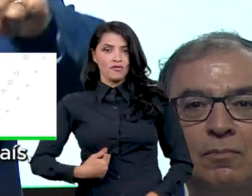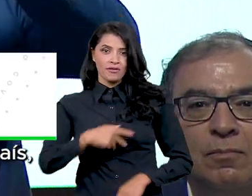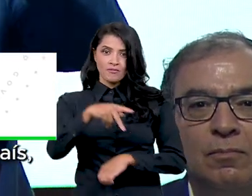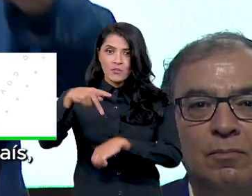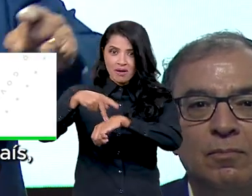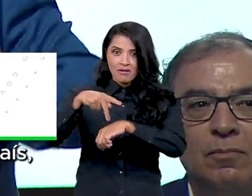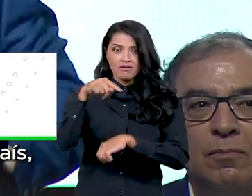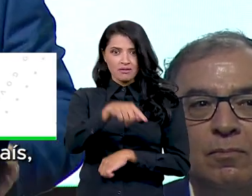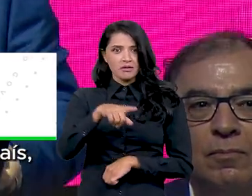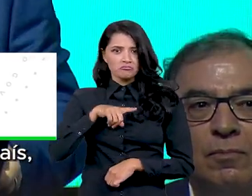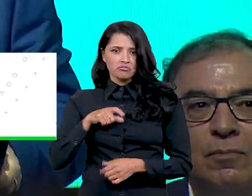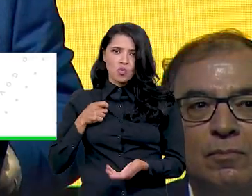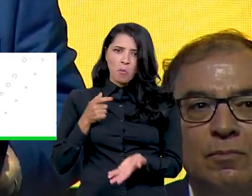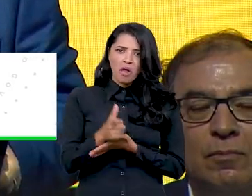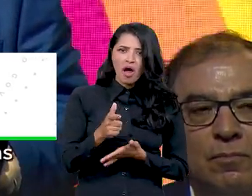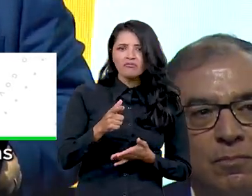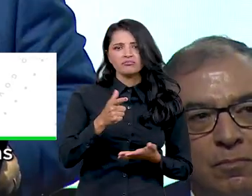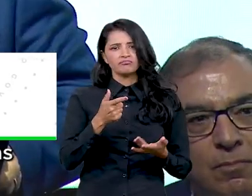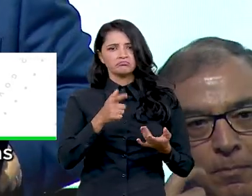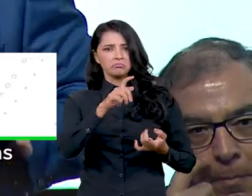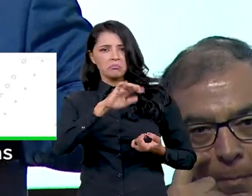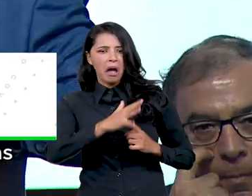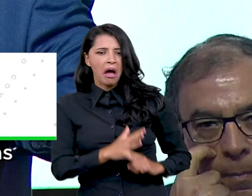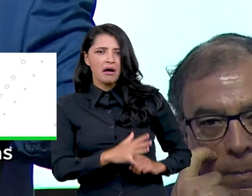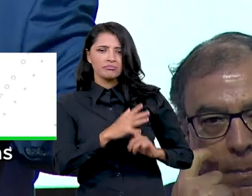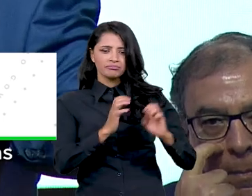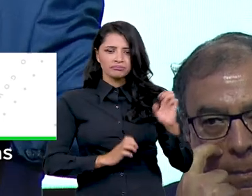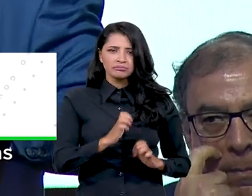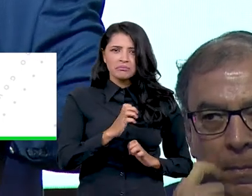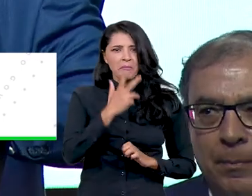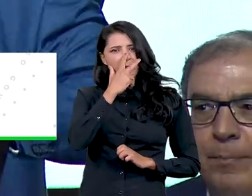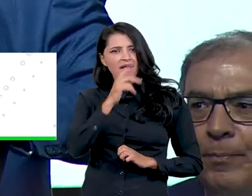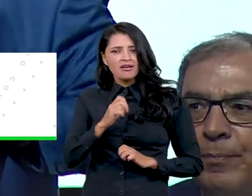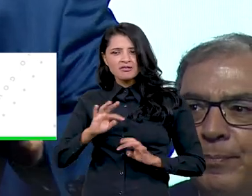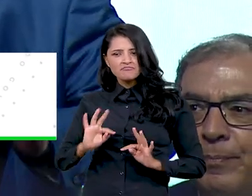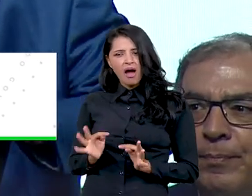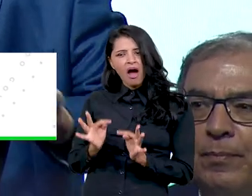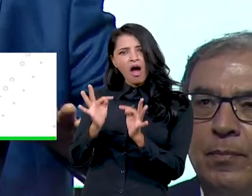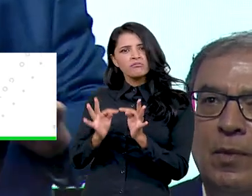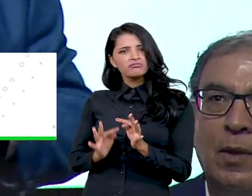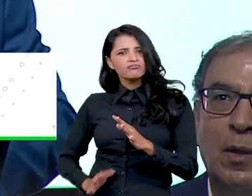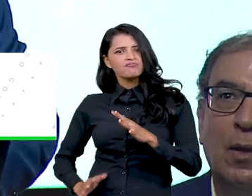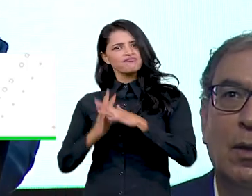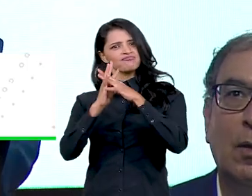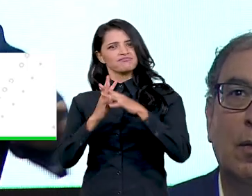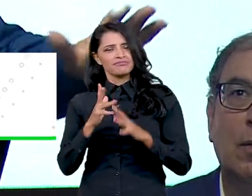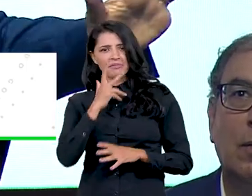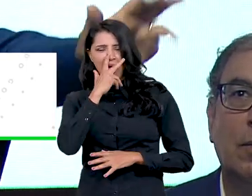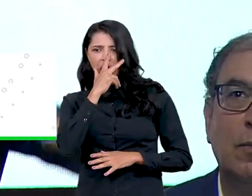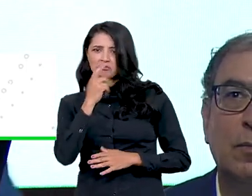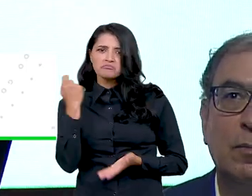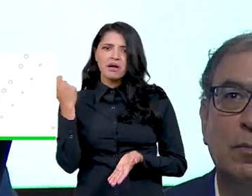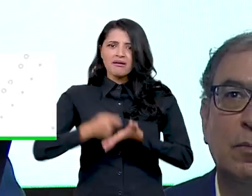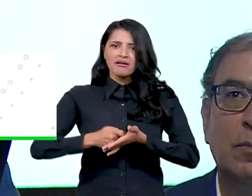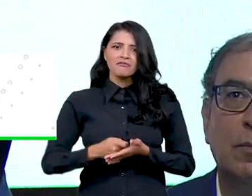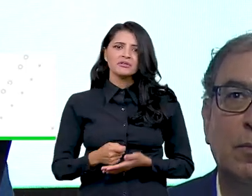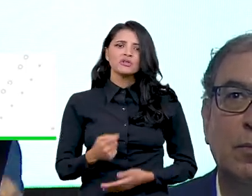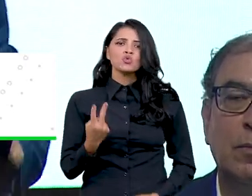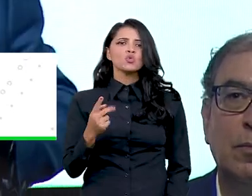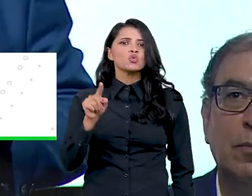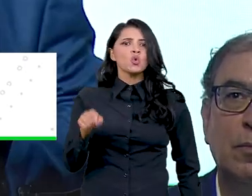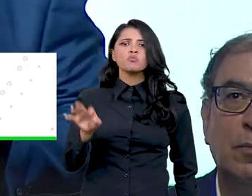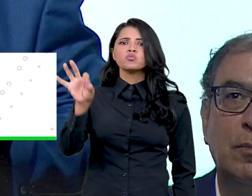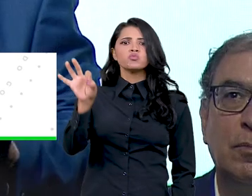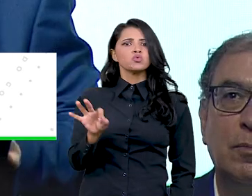PT governava esse país, vocês compravam uma dessas máquinas que parecem uma coisa do outro mundo,